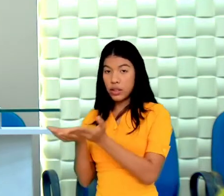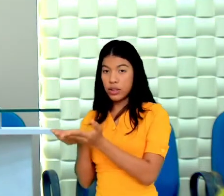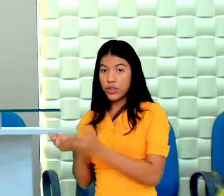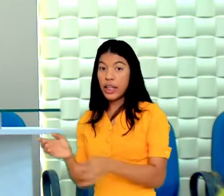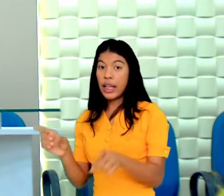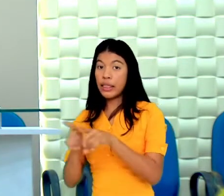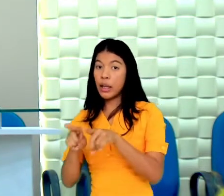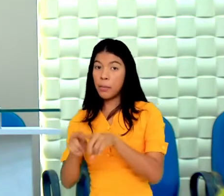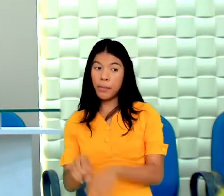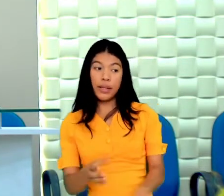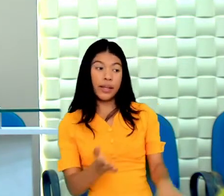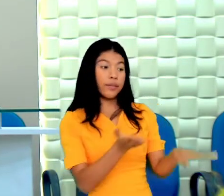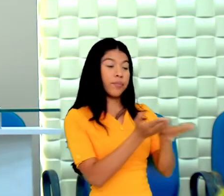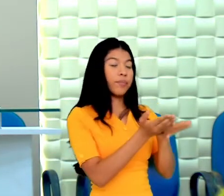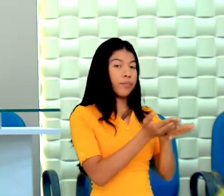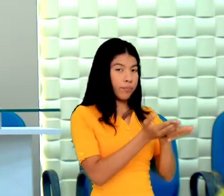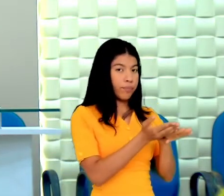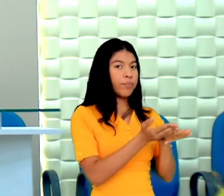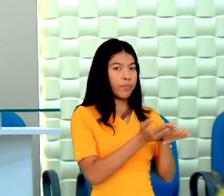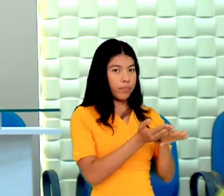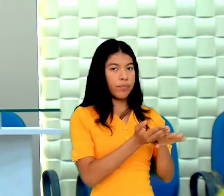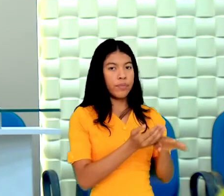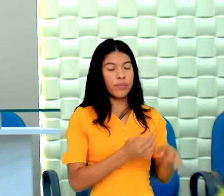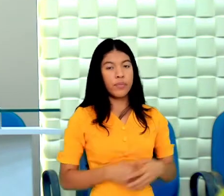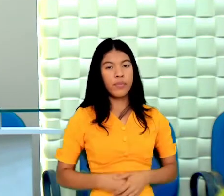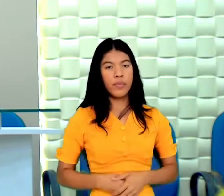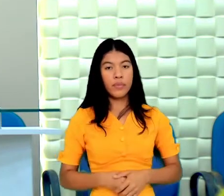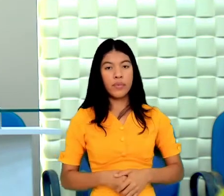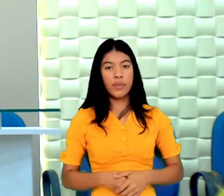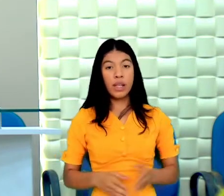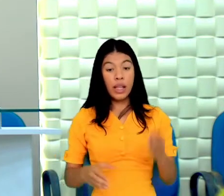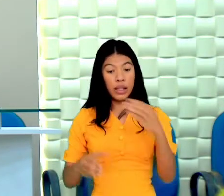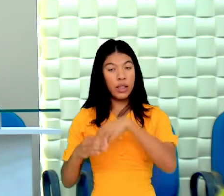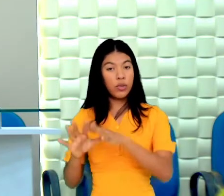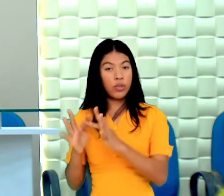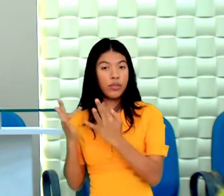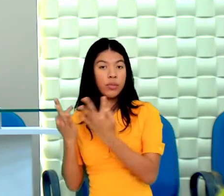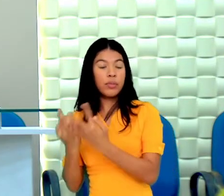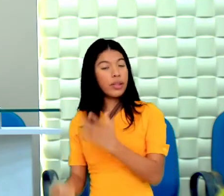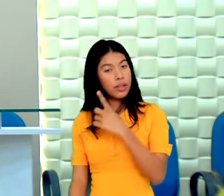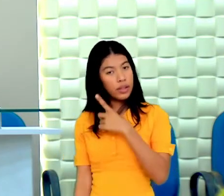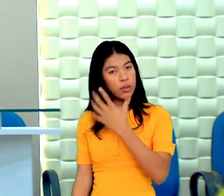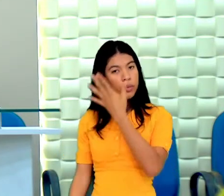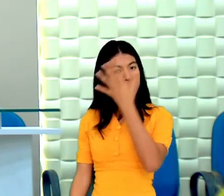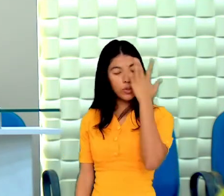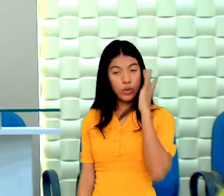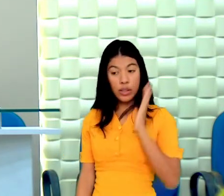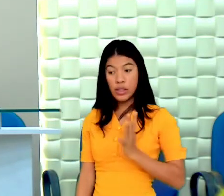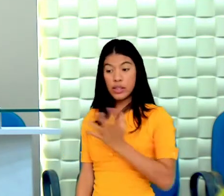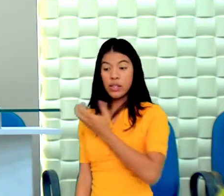Em muitas famílias, existem pessoas salvas e não salvas.